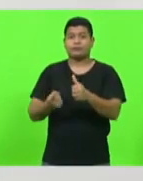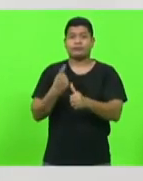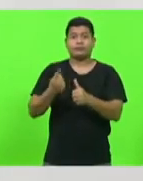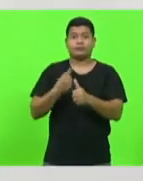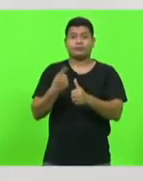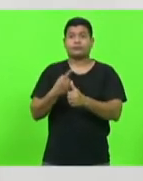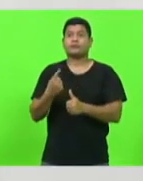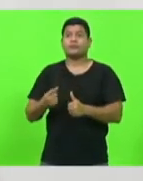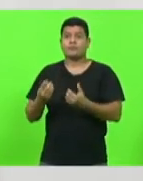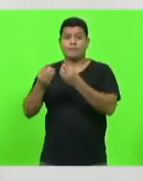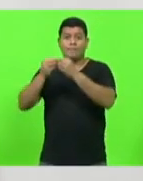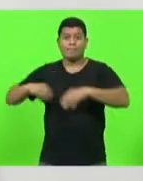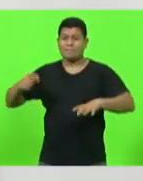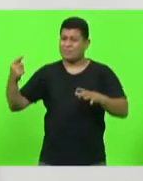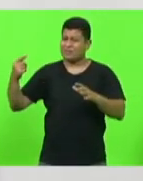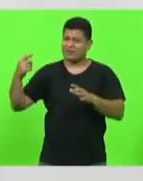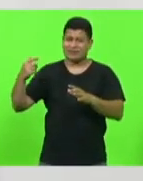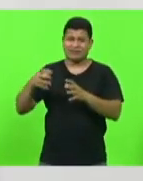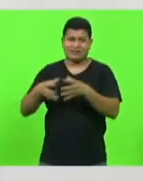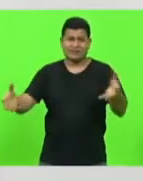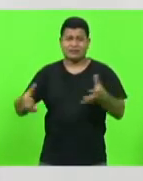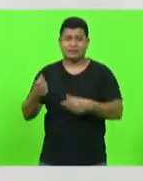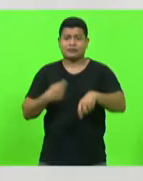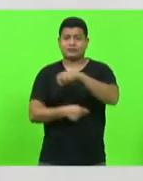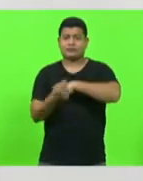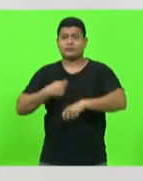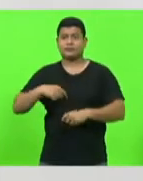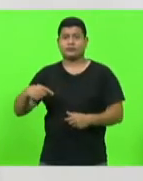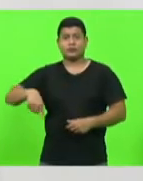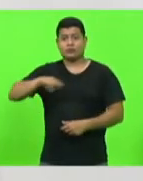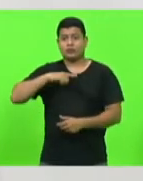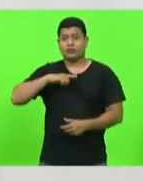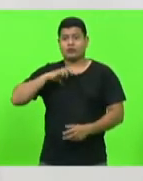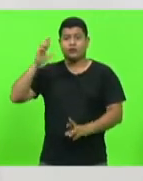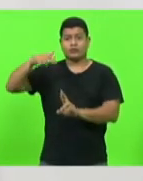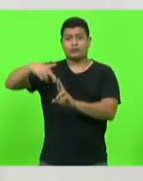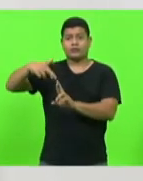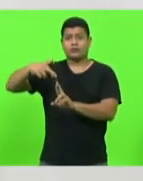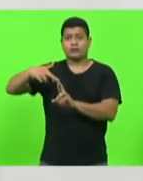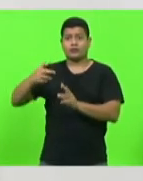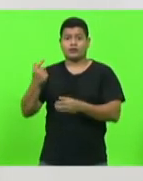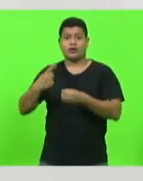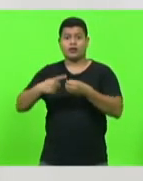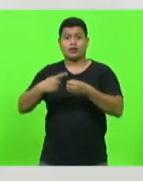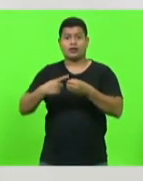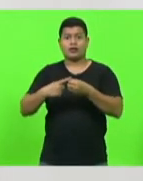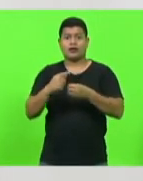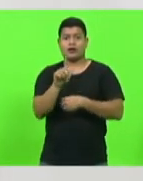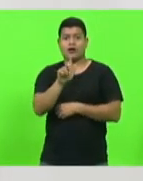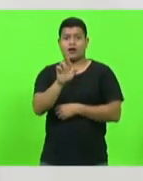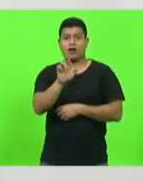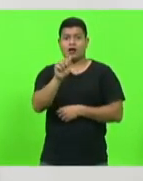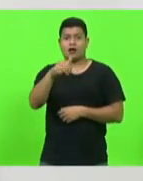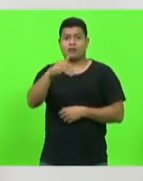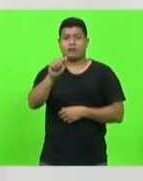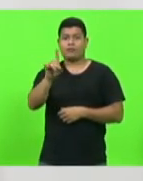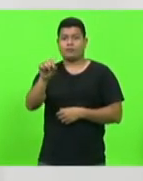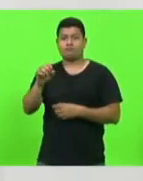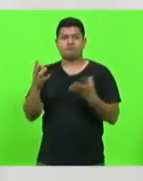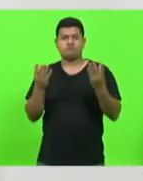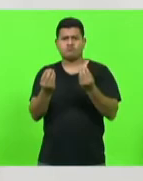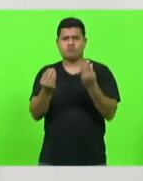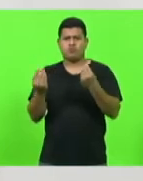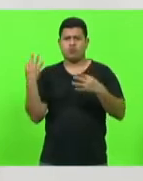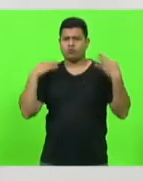profundo sobre a economia. E a gente tem como referência a cidade de Gramado, que recebe milhares de turistas